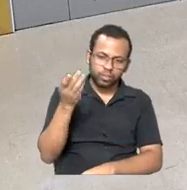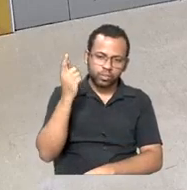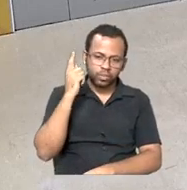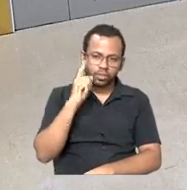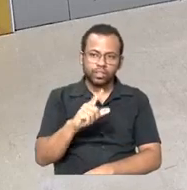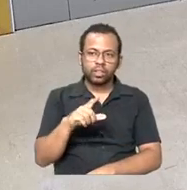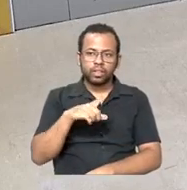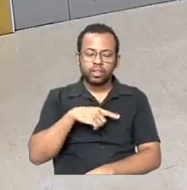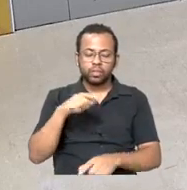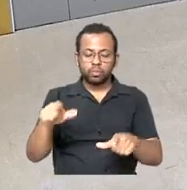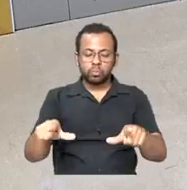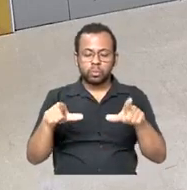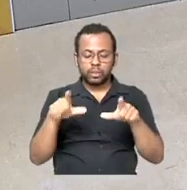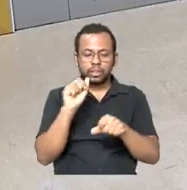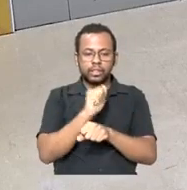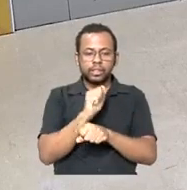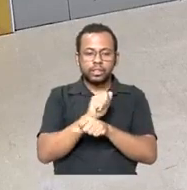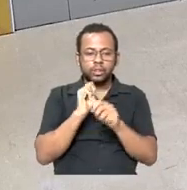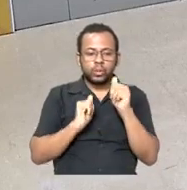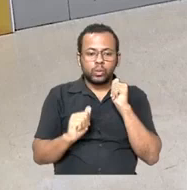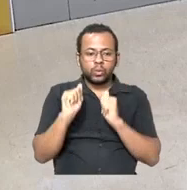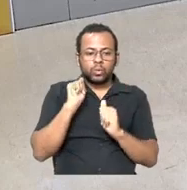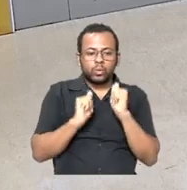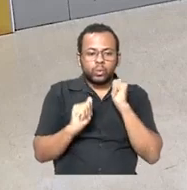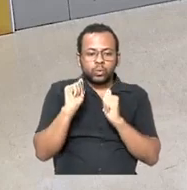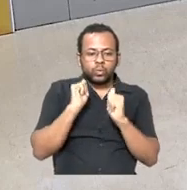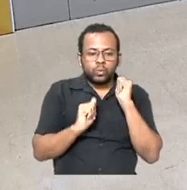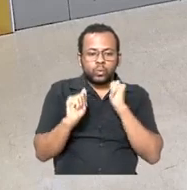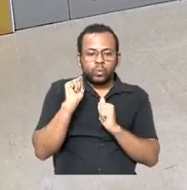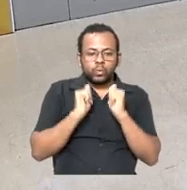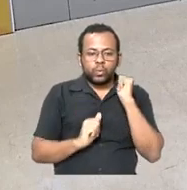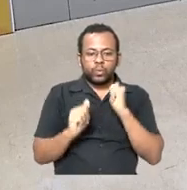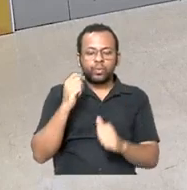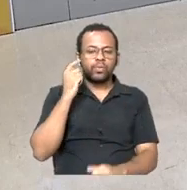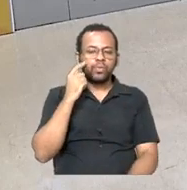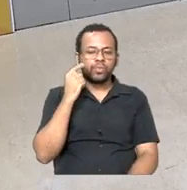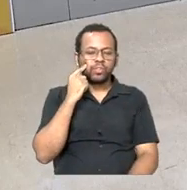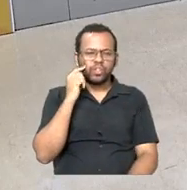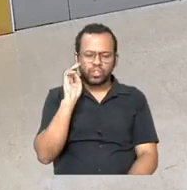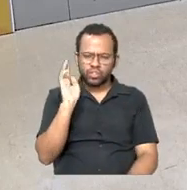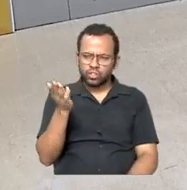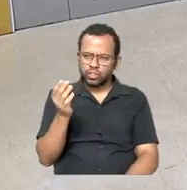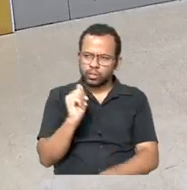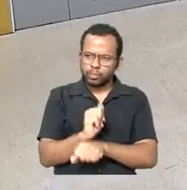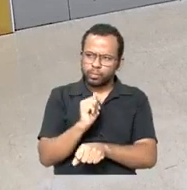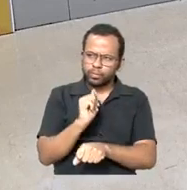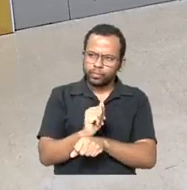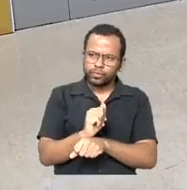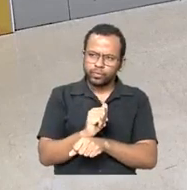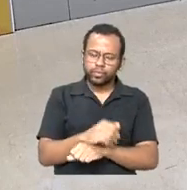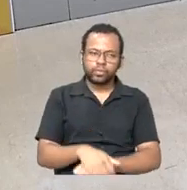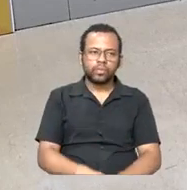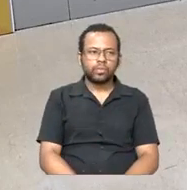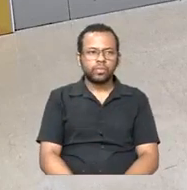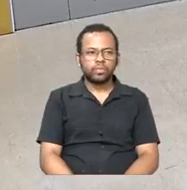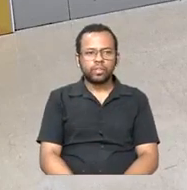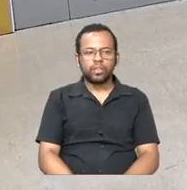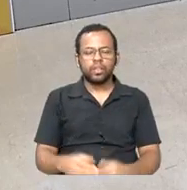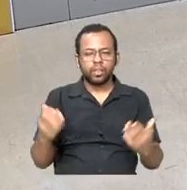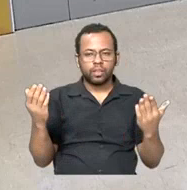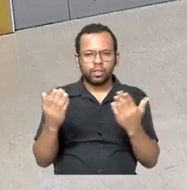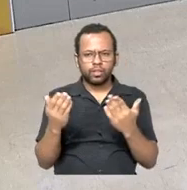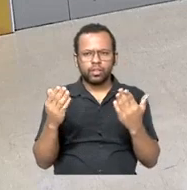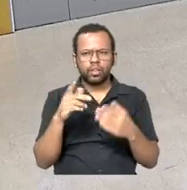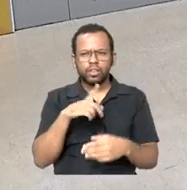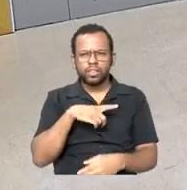tem um título na expectativa aí meu amigo olha aí já tem alguém balançando as chaves do apartamento nas mãos